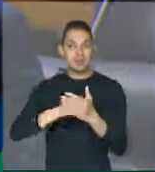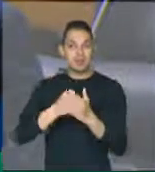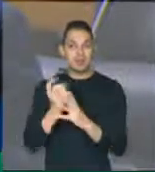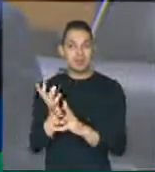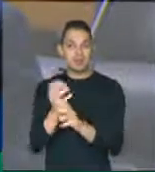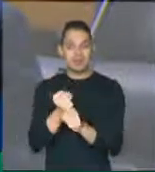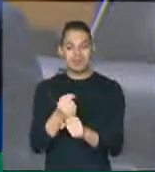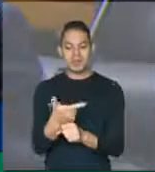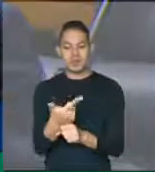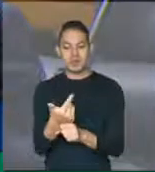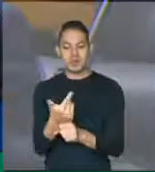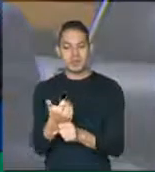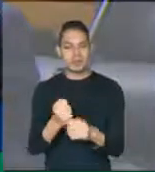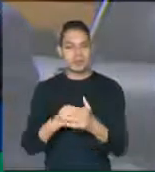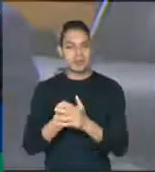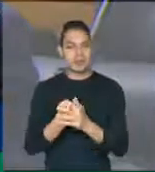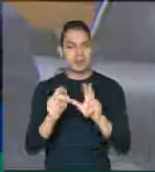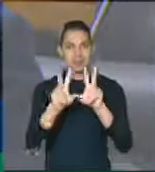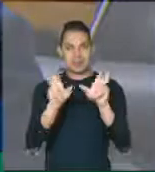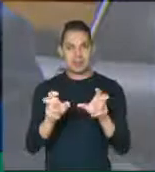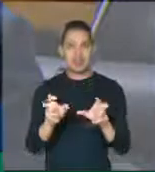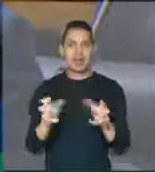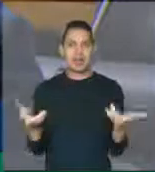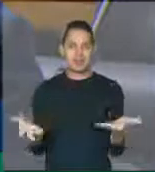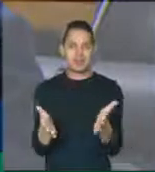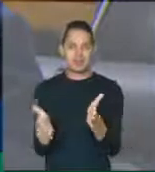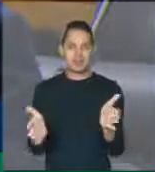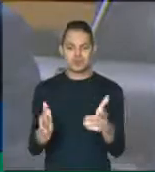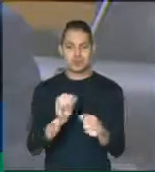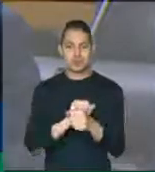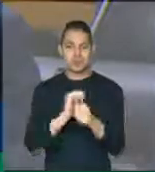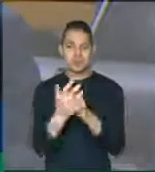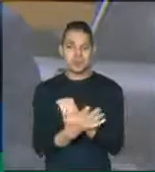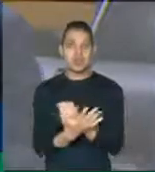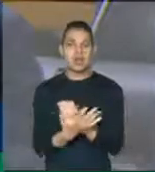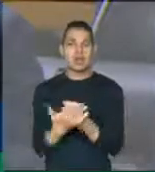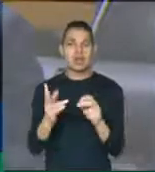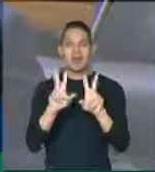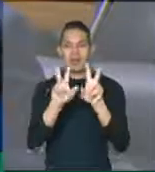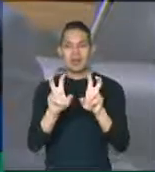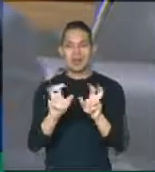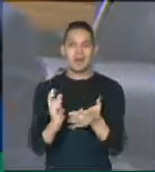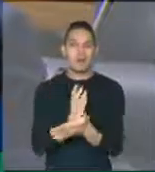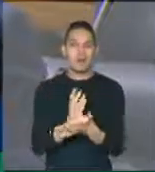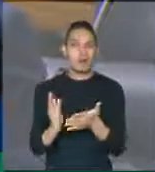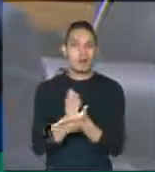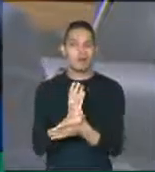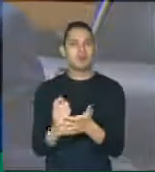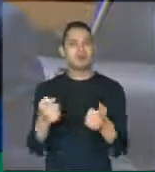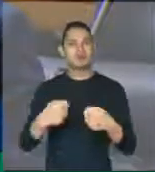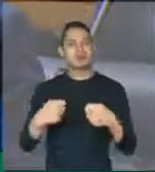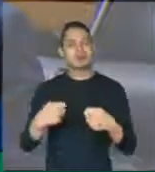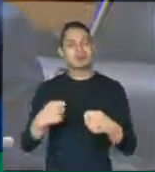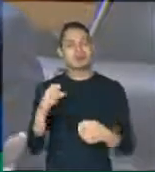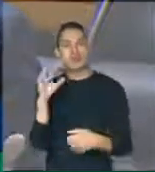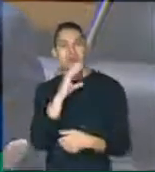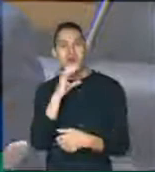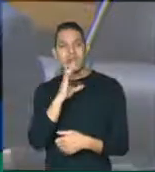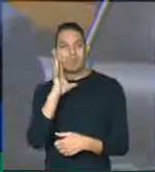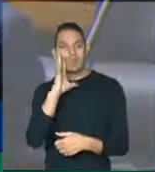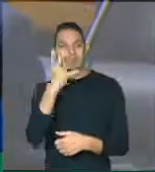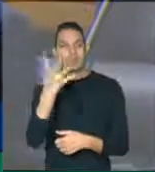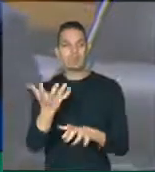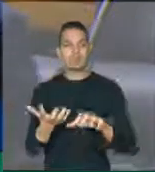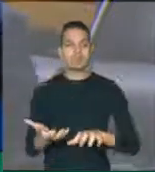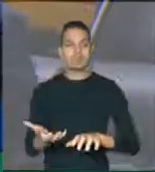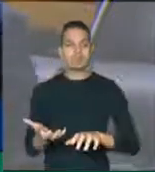pauta. De toda forma, nós entendemos que estamos vivendo tempos de pandemia e que algumas questões urgentes têm demandado soluções imediatas por parte do